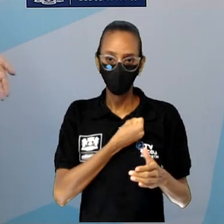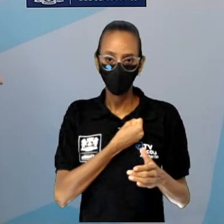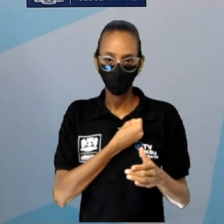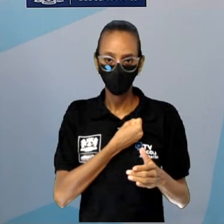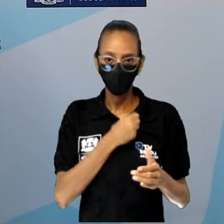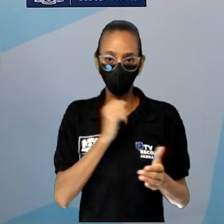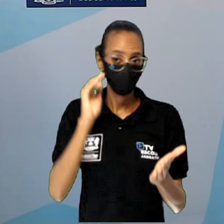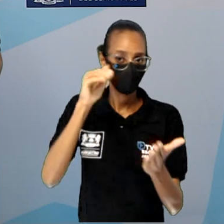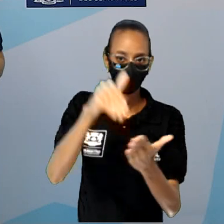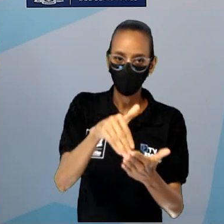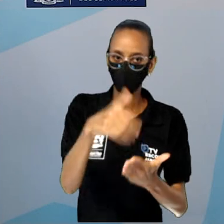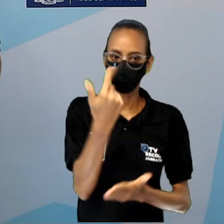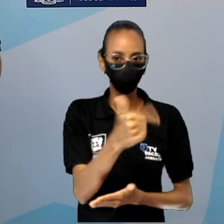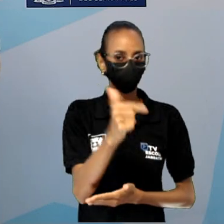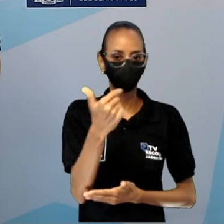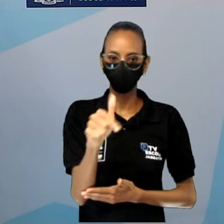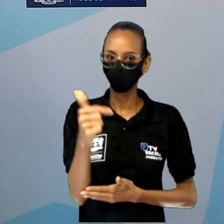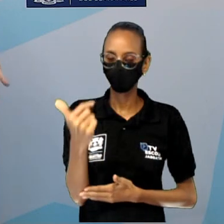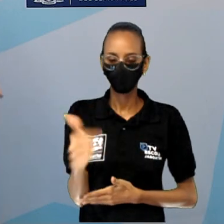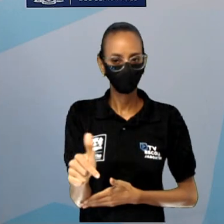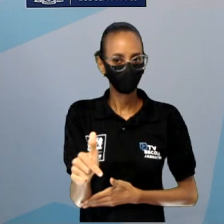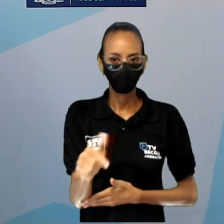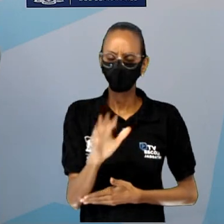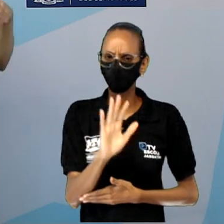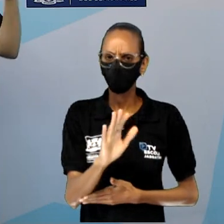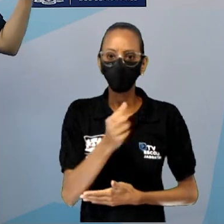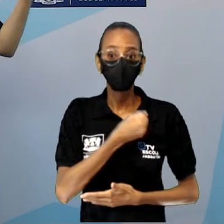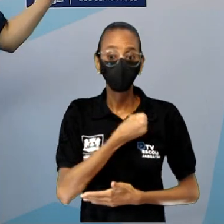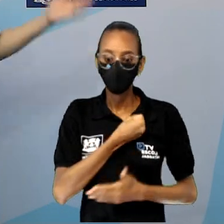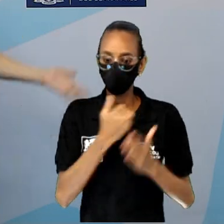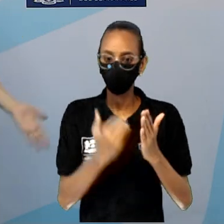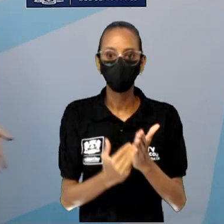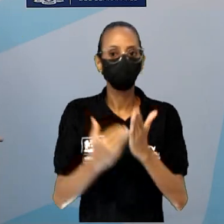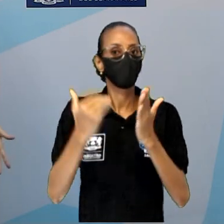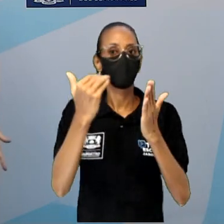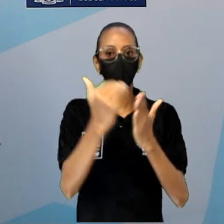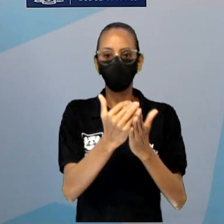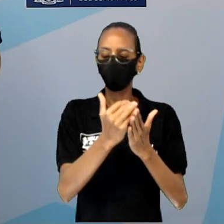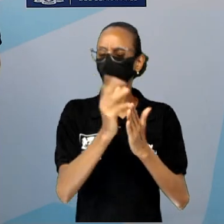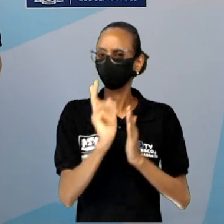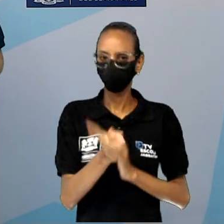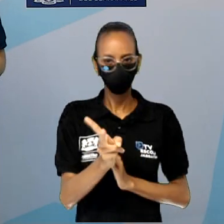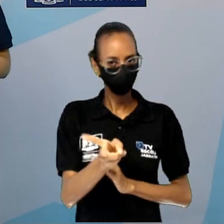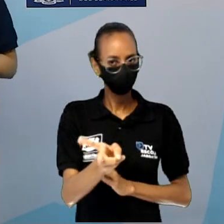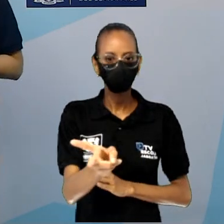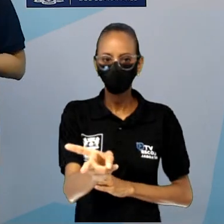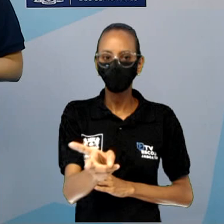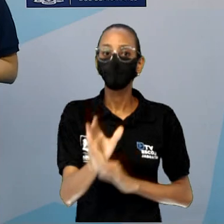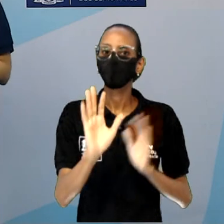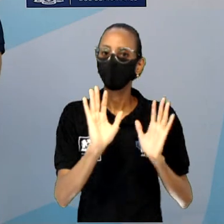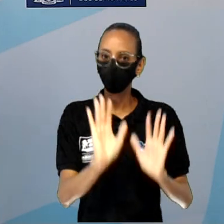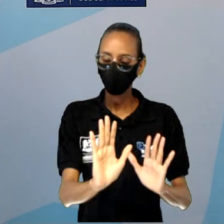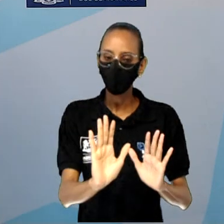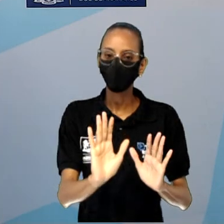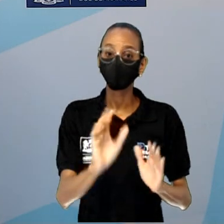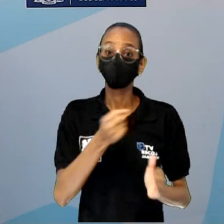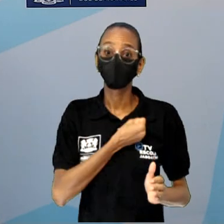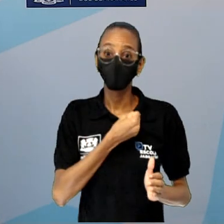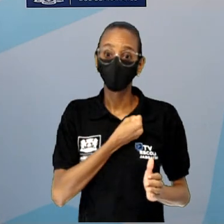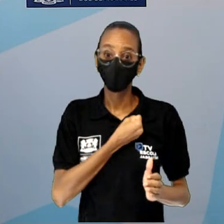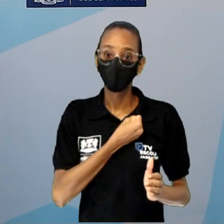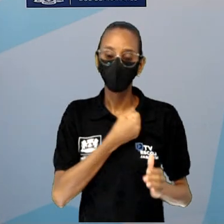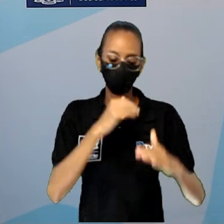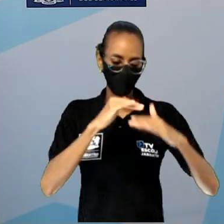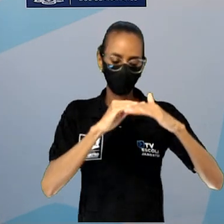muito grande, eu não tenho como dizer quem é o maior valor. Sempre vai ter um número maior que ele. Eu tenho como dizer quem é o menor